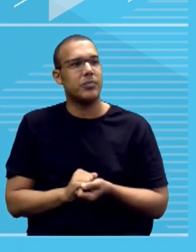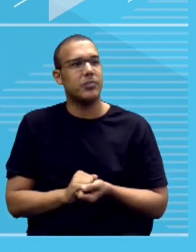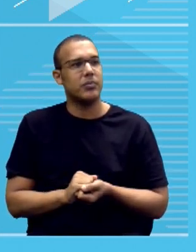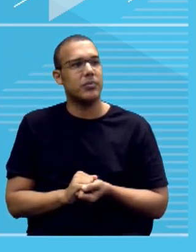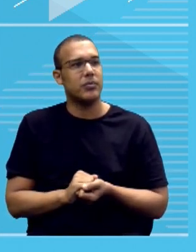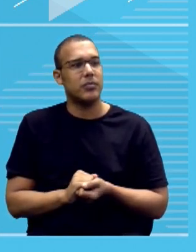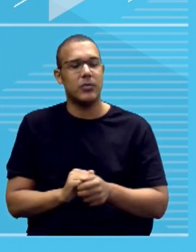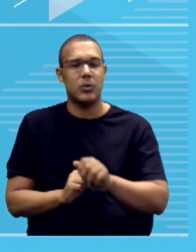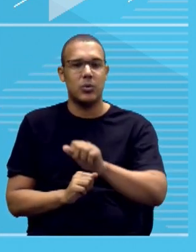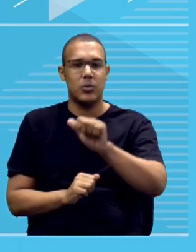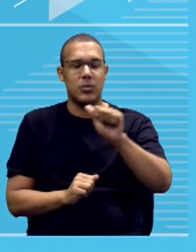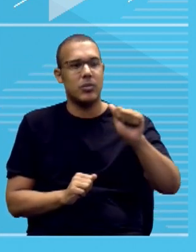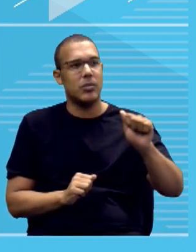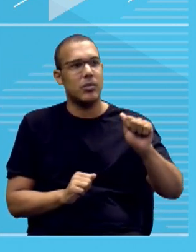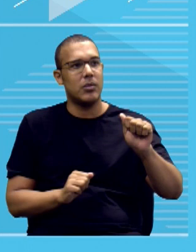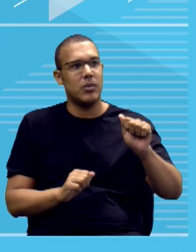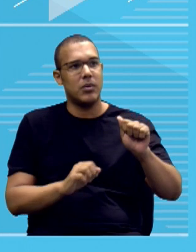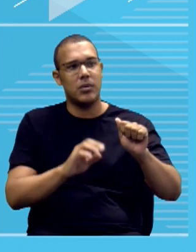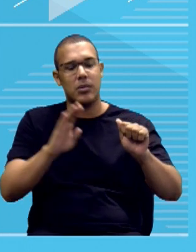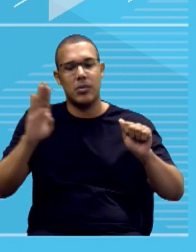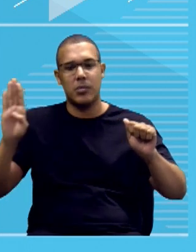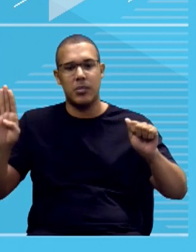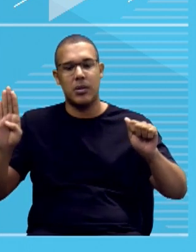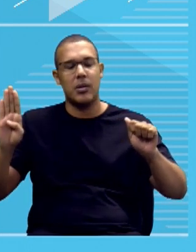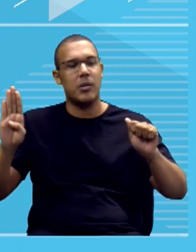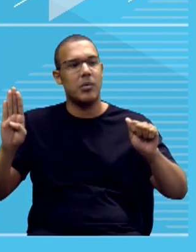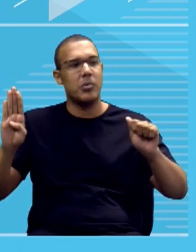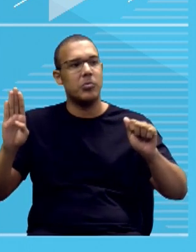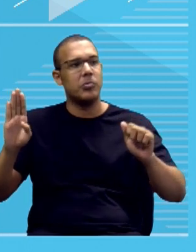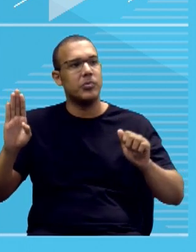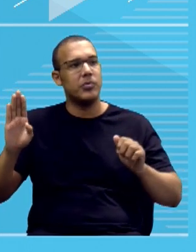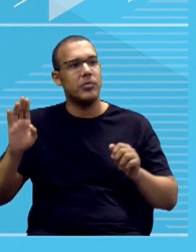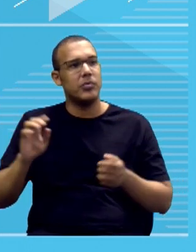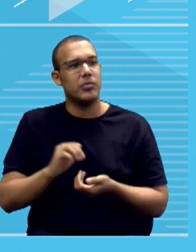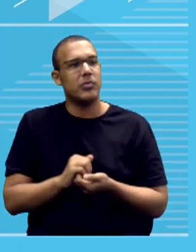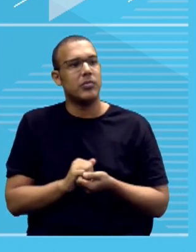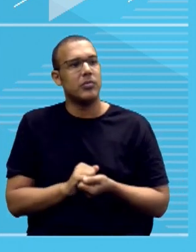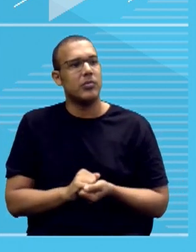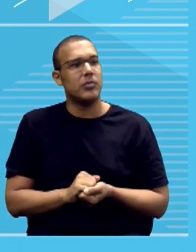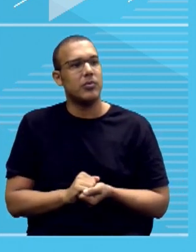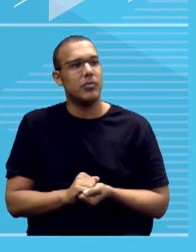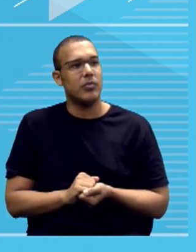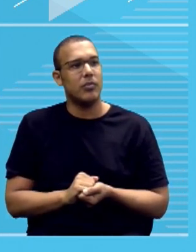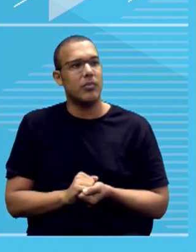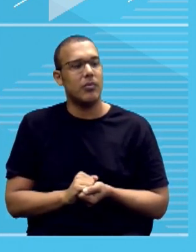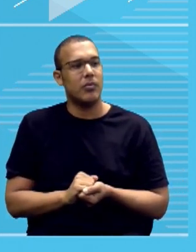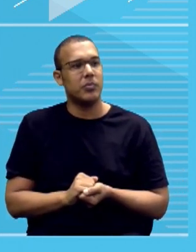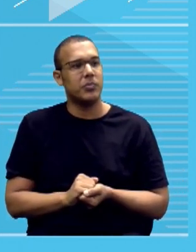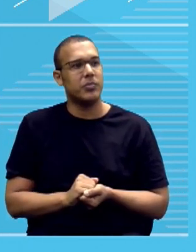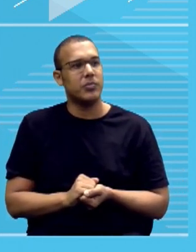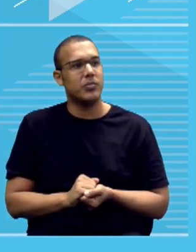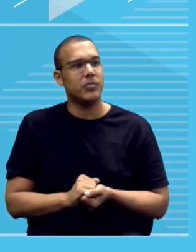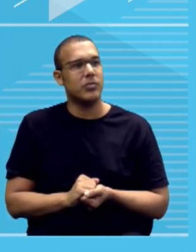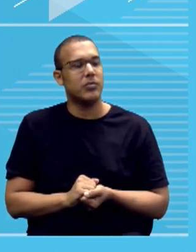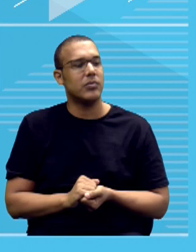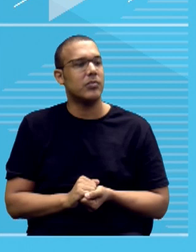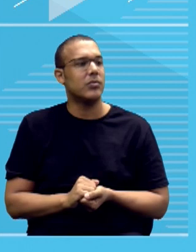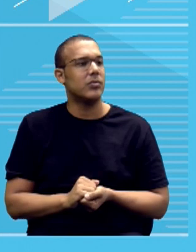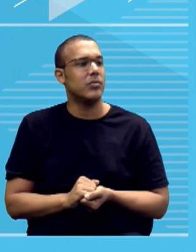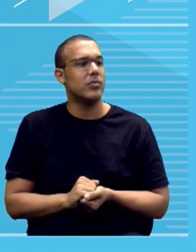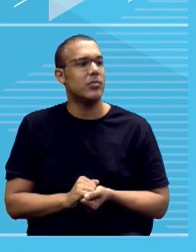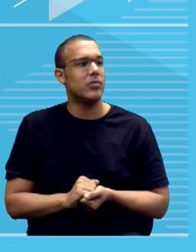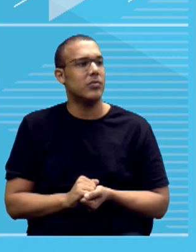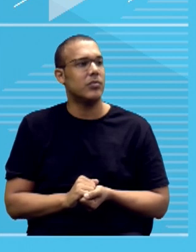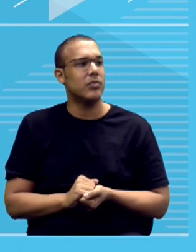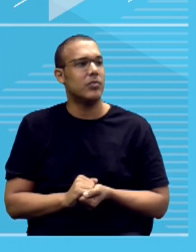do ponto A para o ponto B, tá bom? Sempre nesse sentido, seria o valor da corrente.